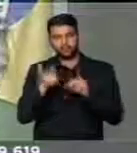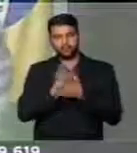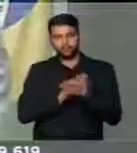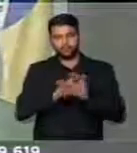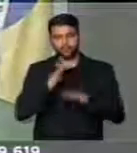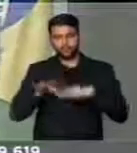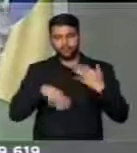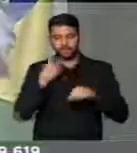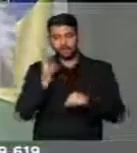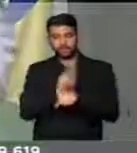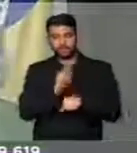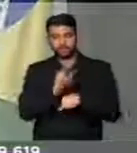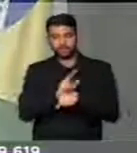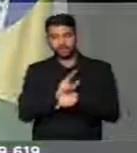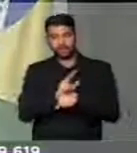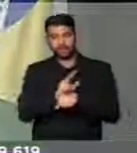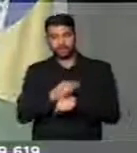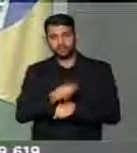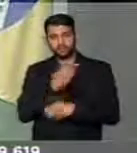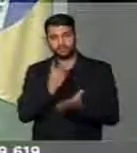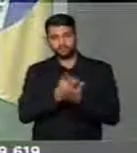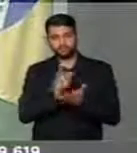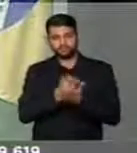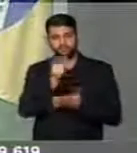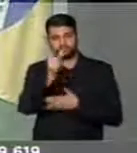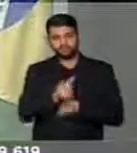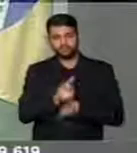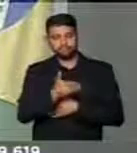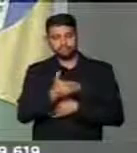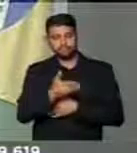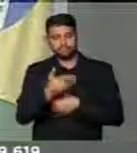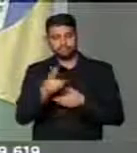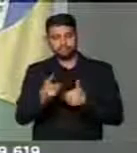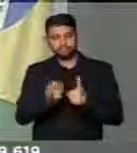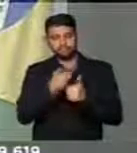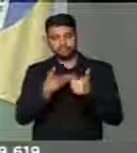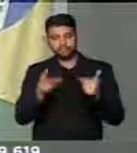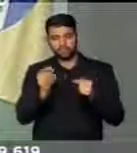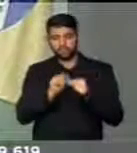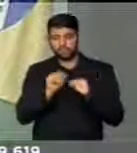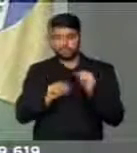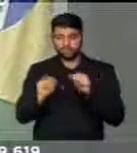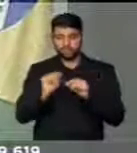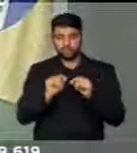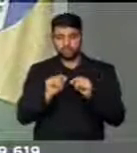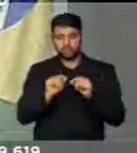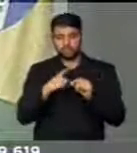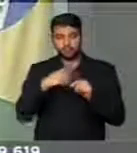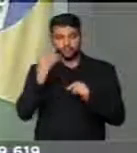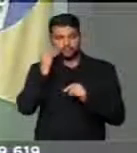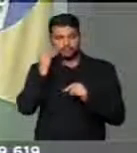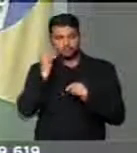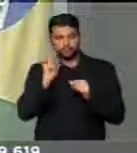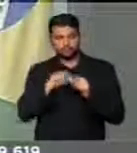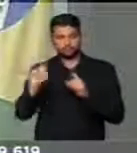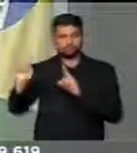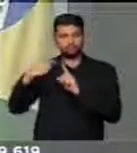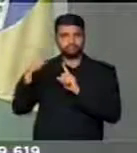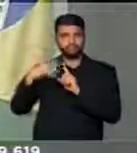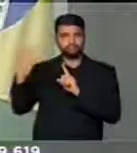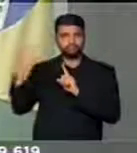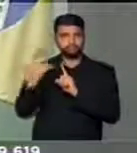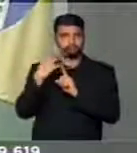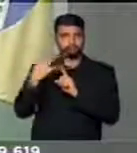têm coragem de defender a honestidade do mesmo. A única coisa que fazem é tentar agredir os